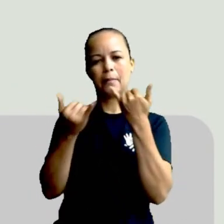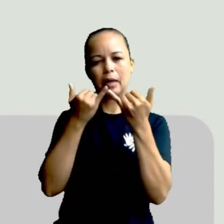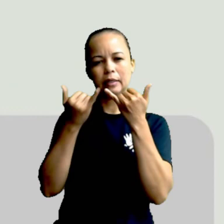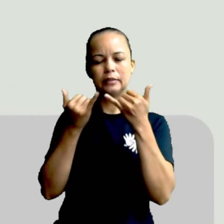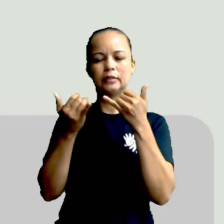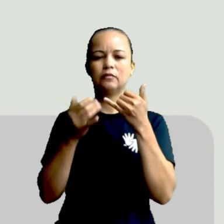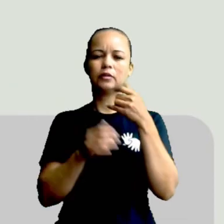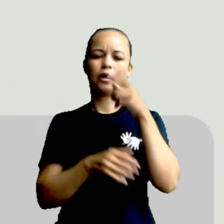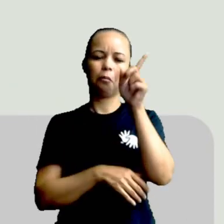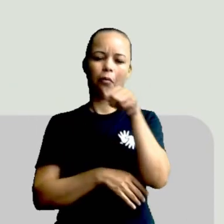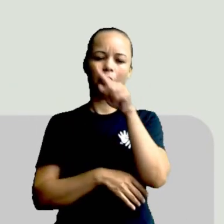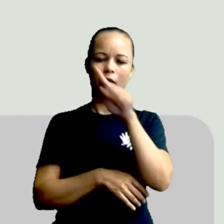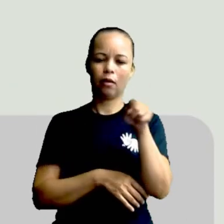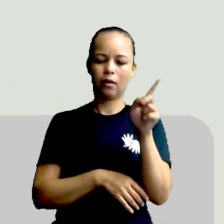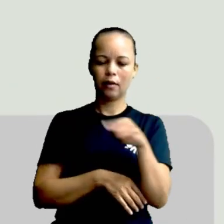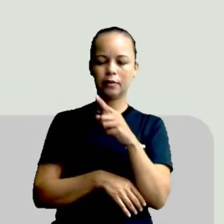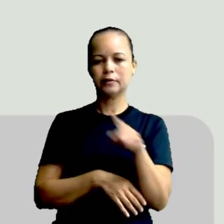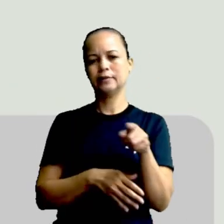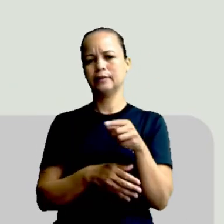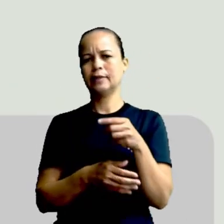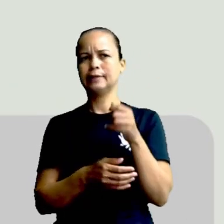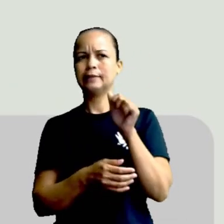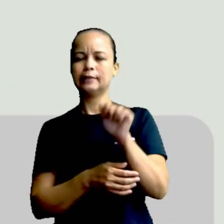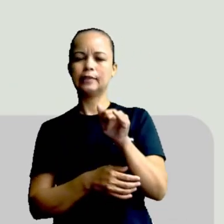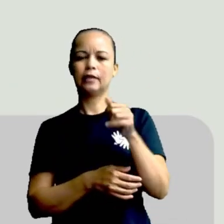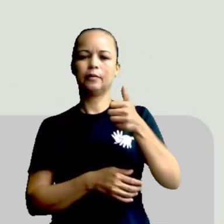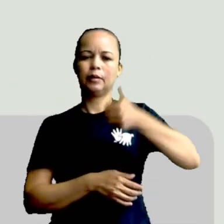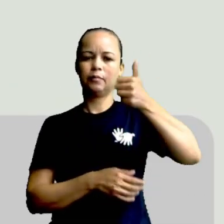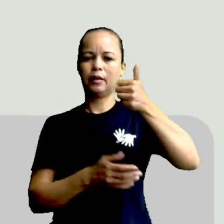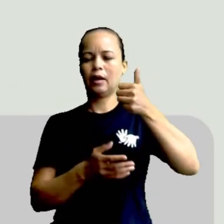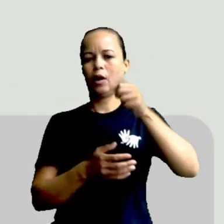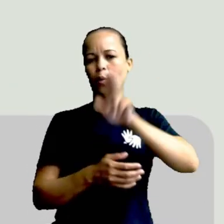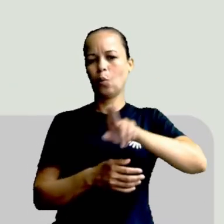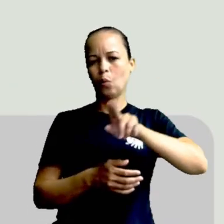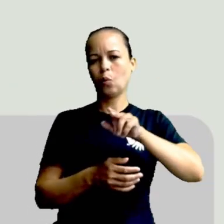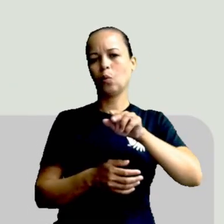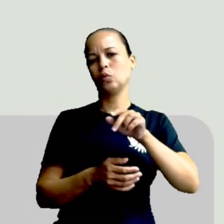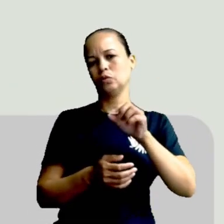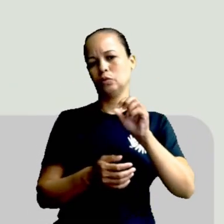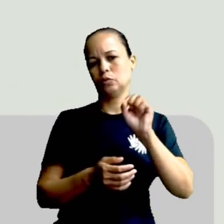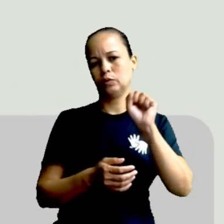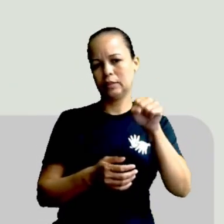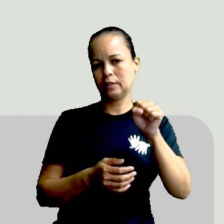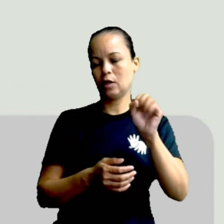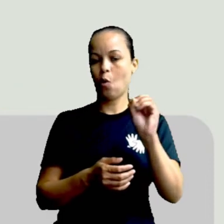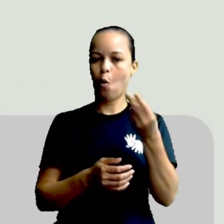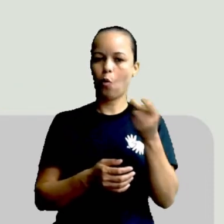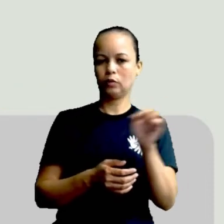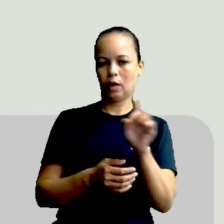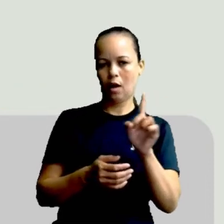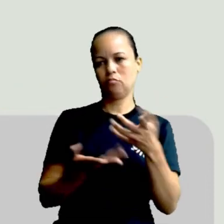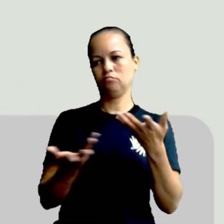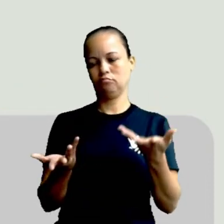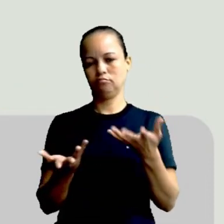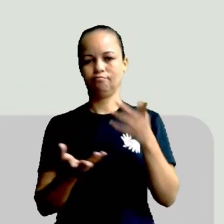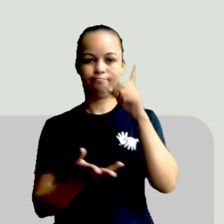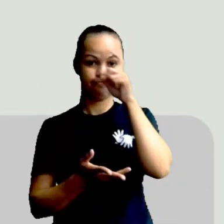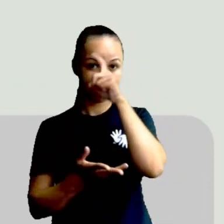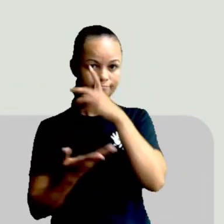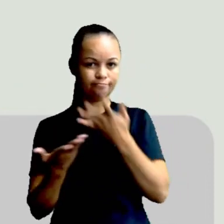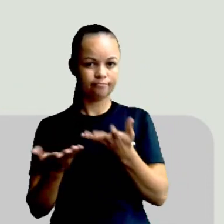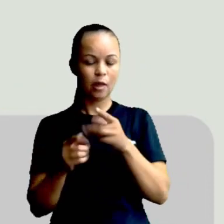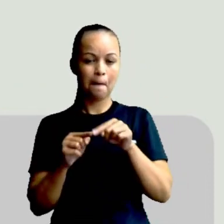por eliminação você vai testando se a primeira é um facultativo aí fica mais difícil mas você vai para segunda